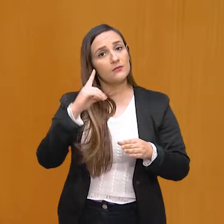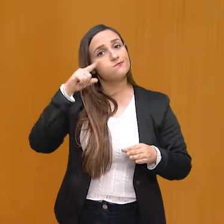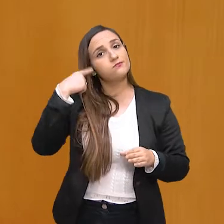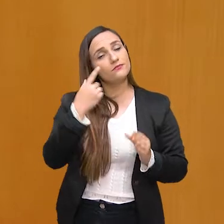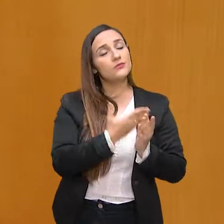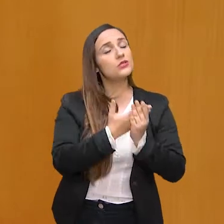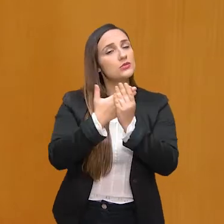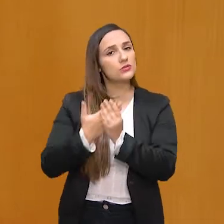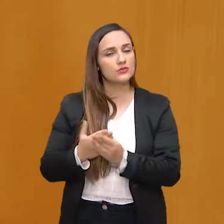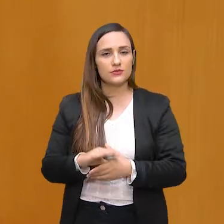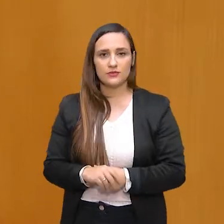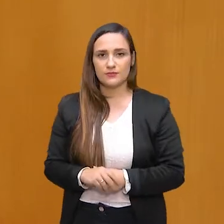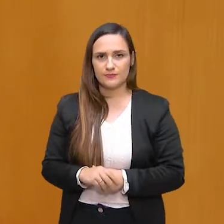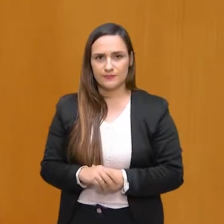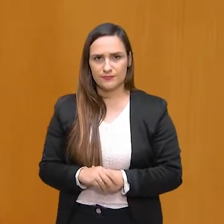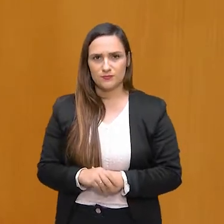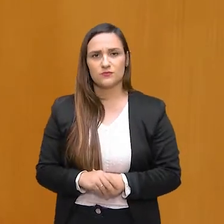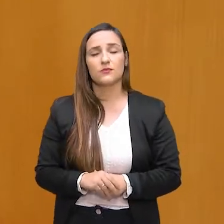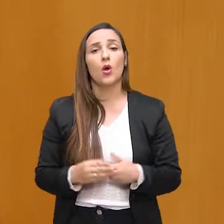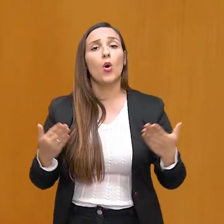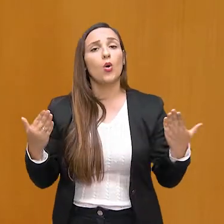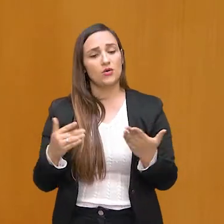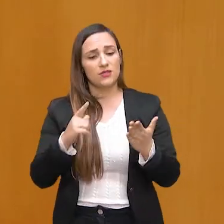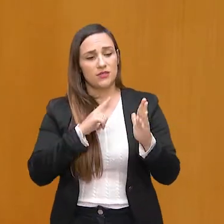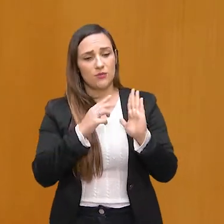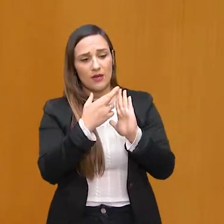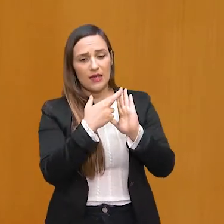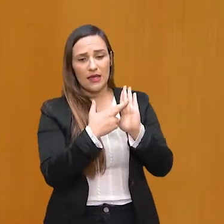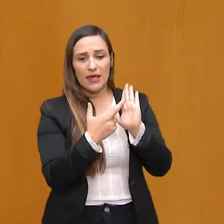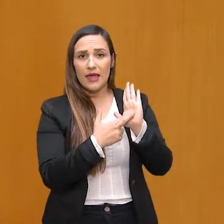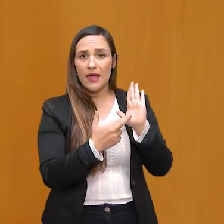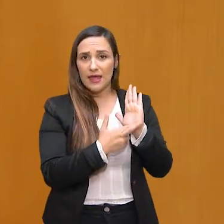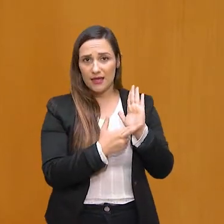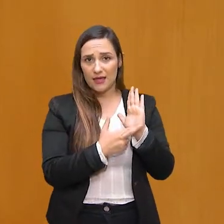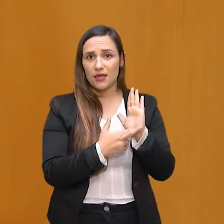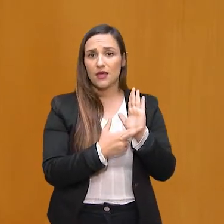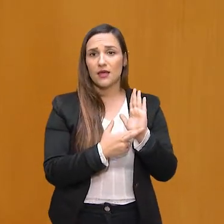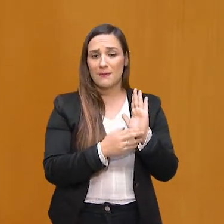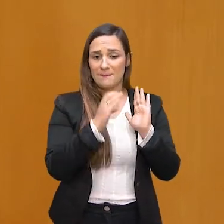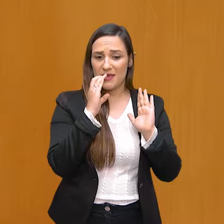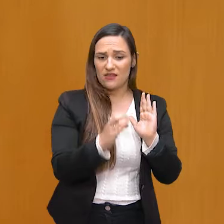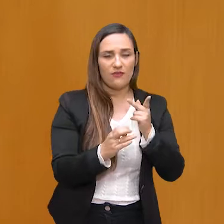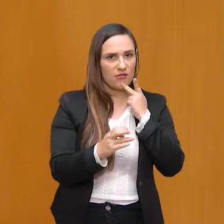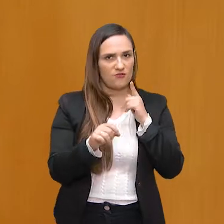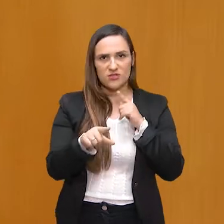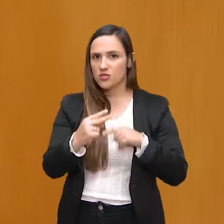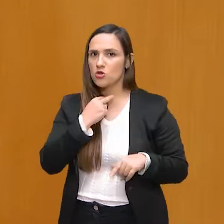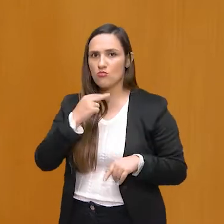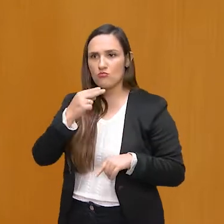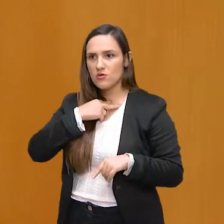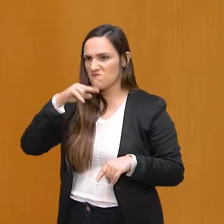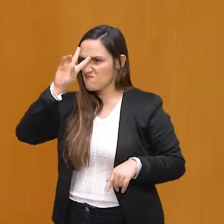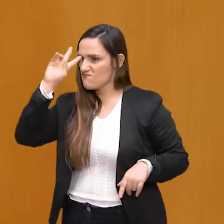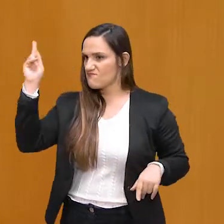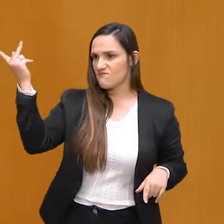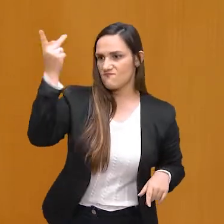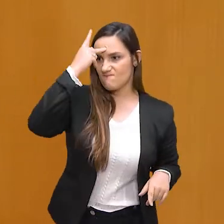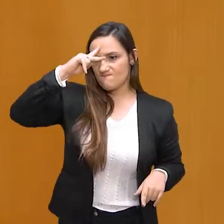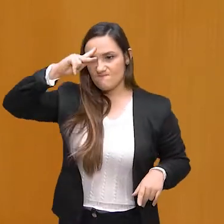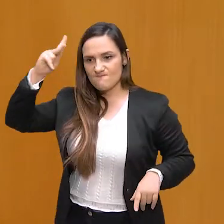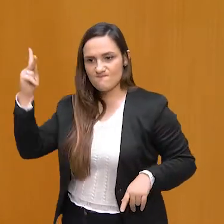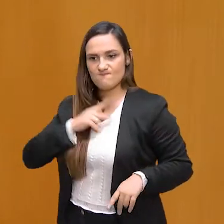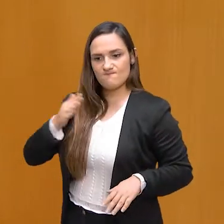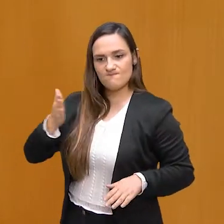então não havia. E hoje nós temos uma regra penal que diz que é crime usar as próprias